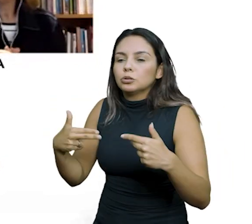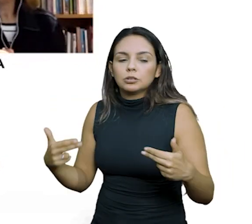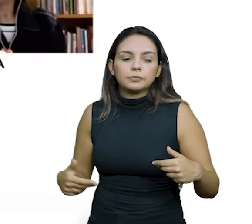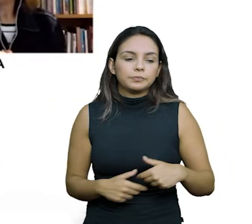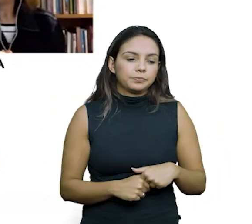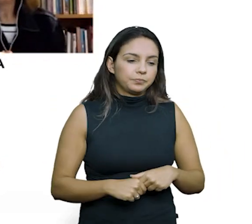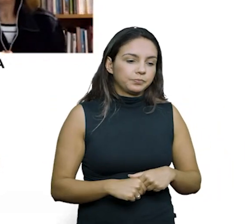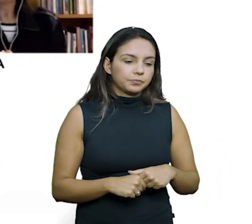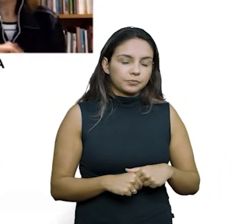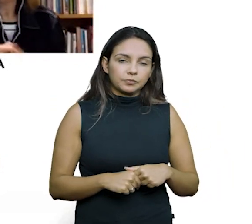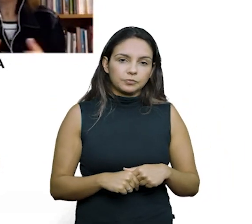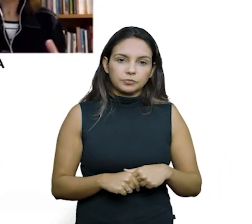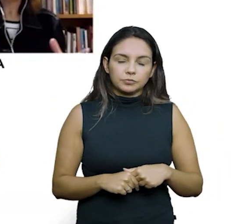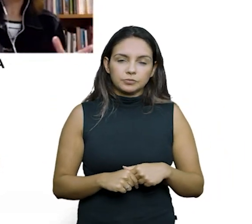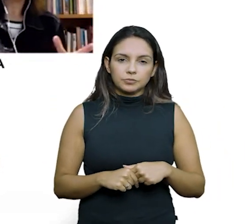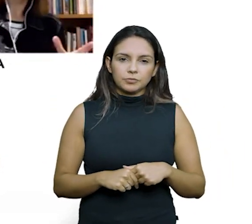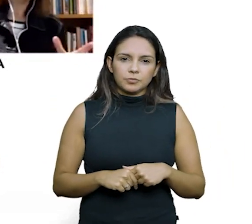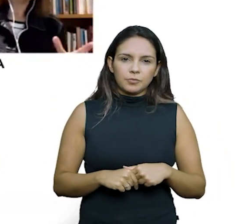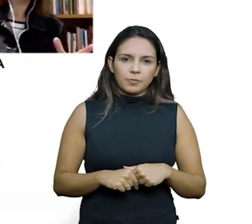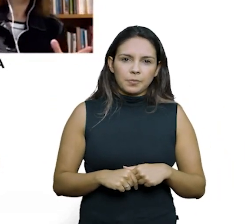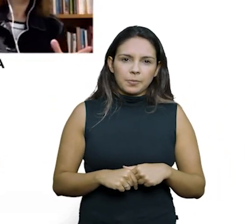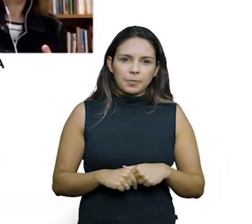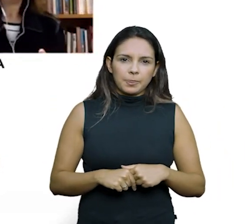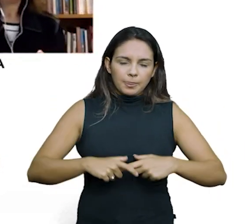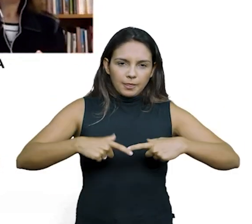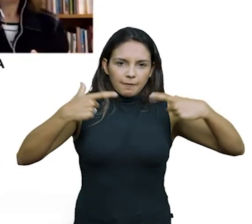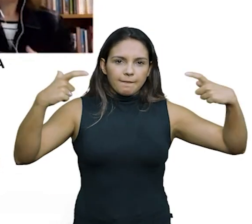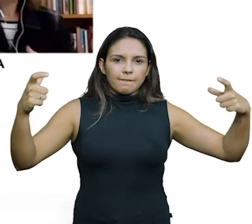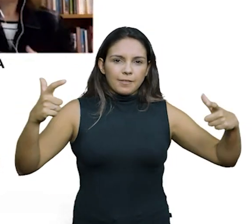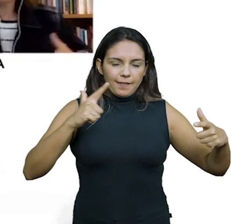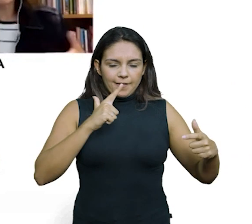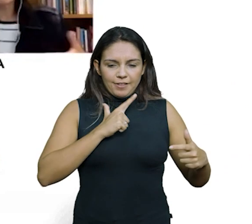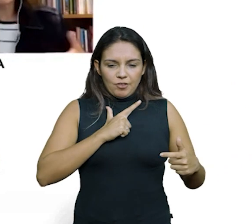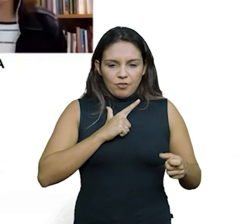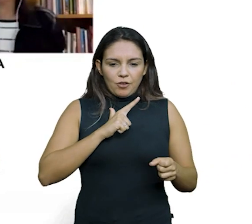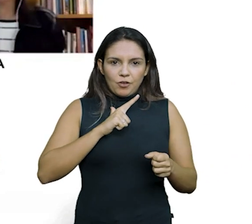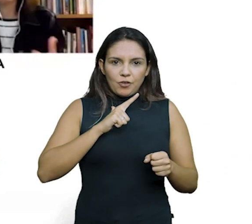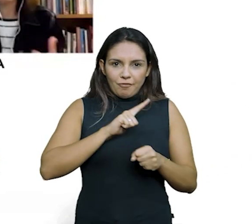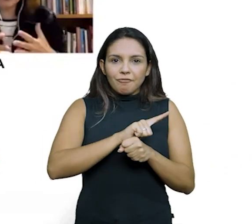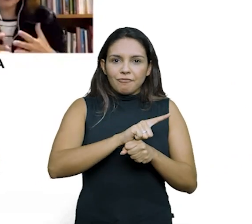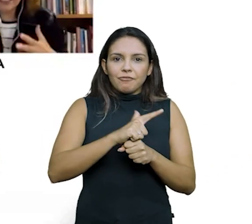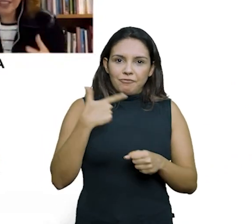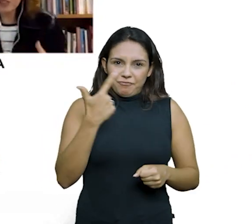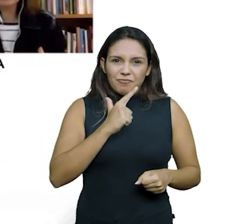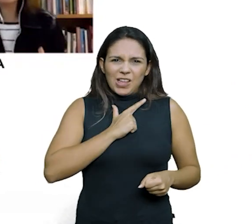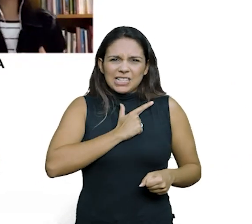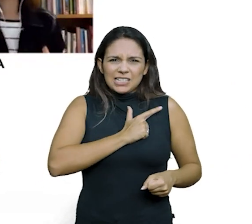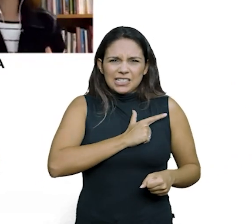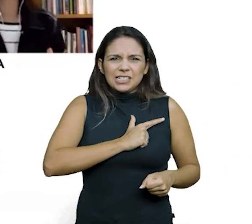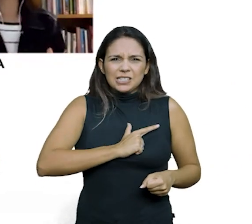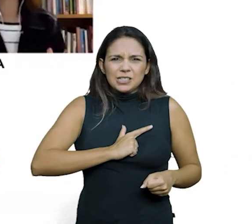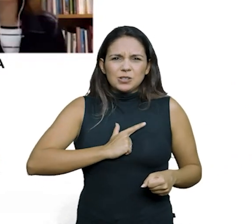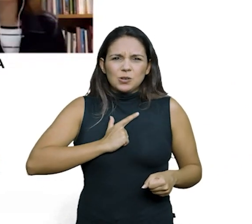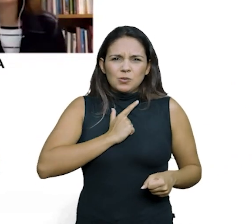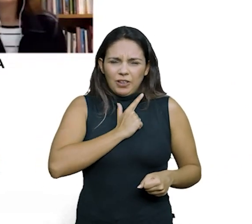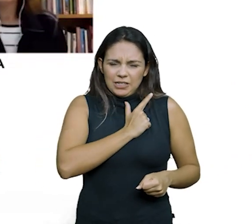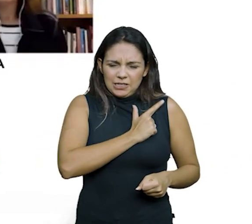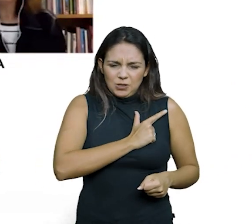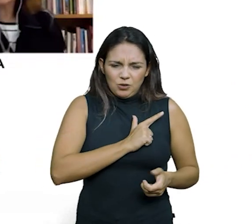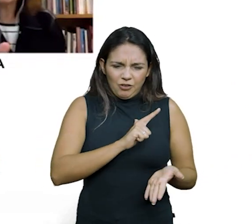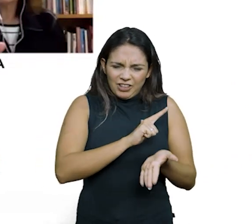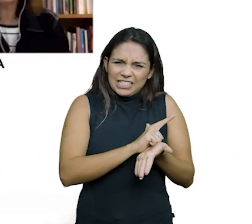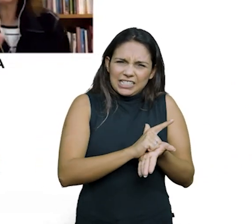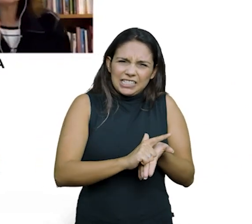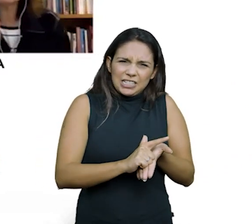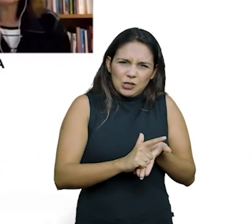E aí, quer dizer, vai aumentando o vazio, a felicidade vai escorregando. Né? E eu acho também que a